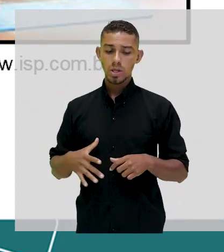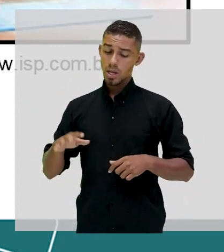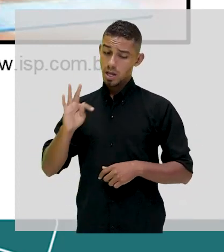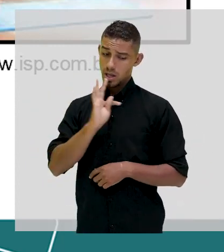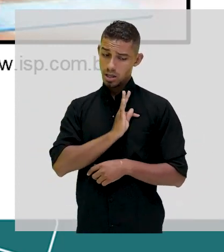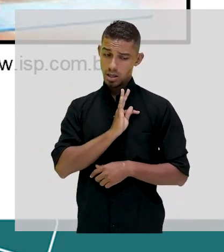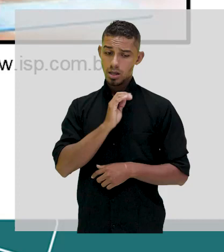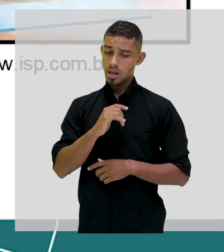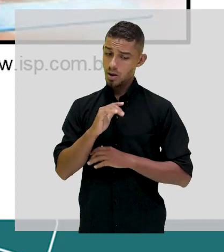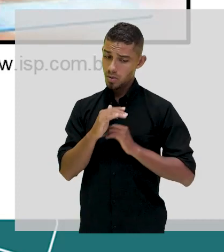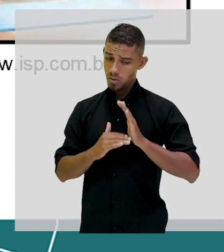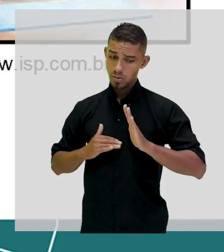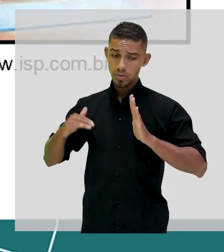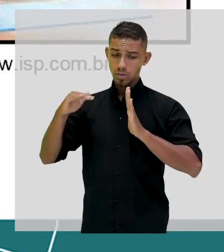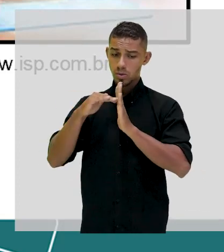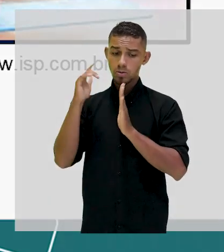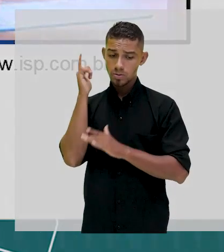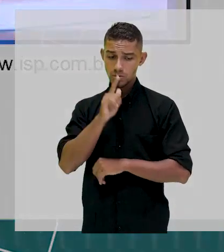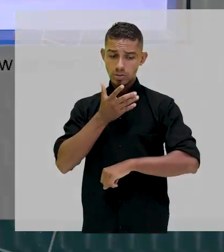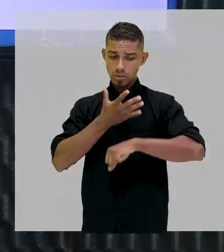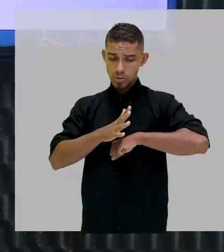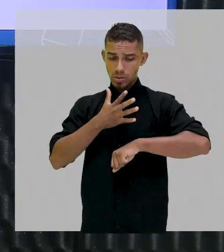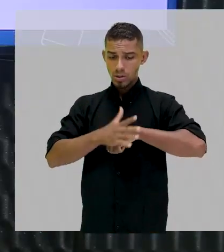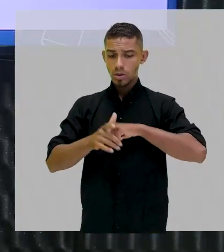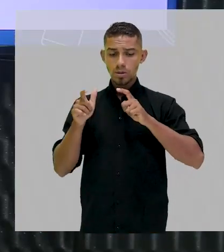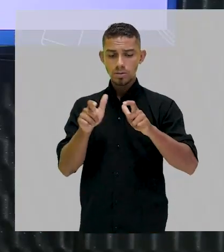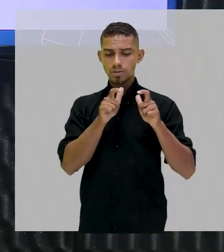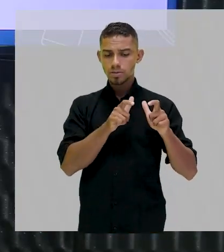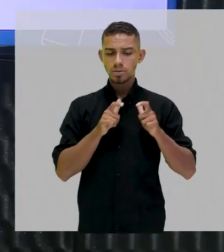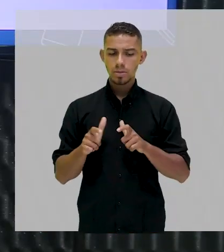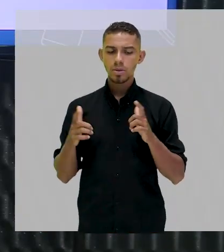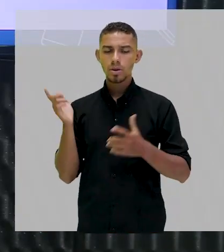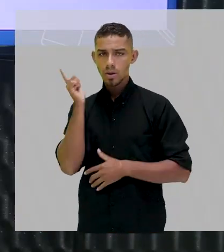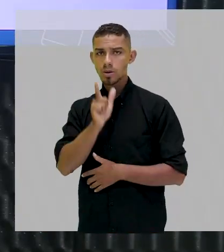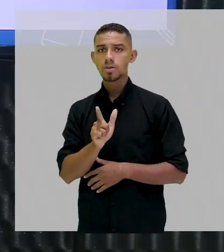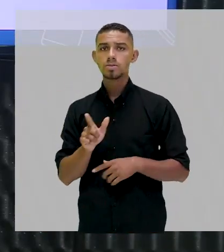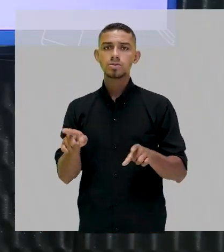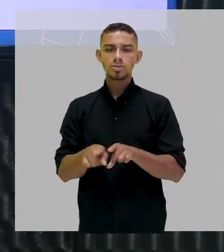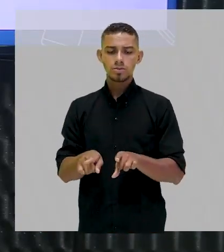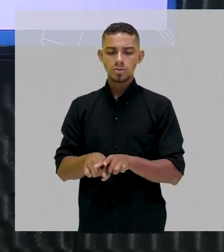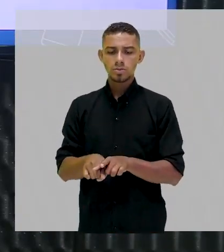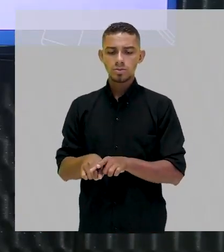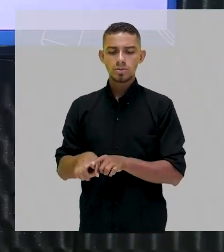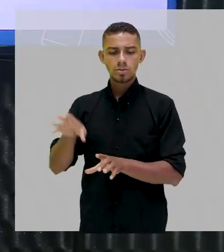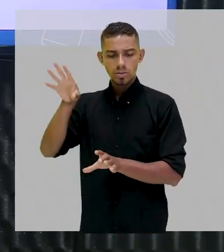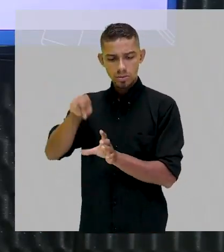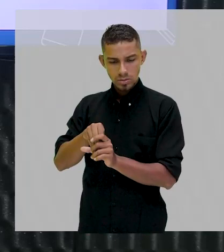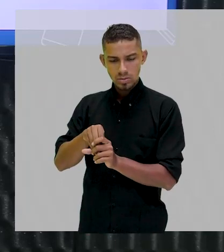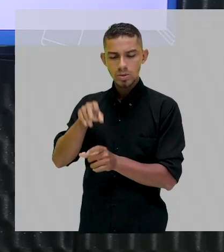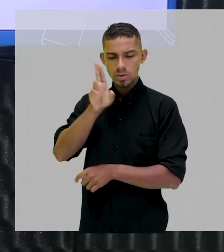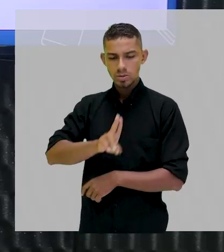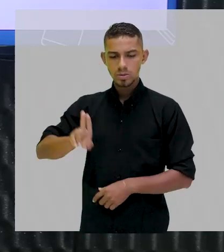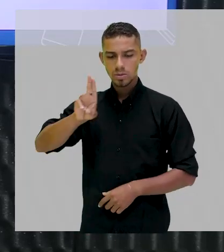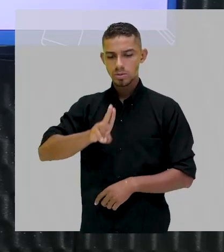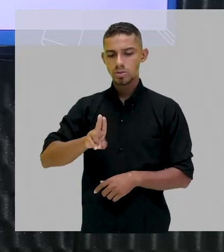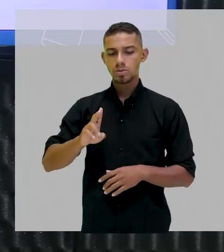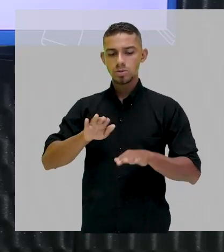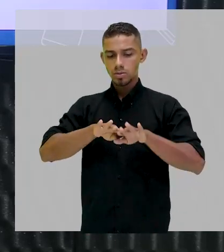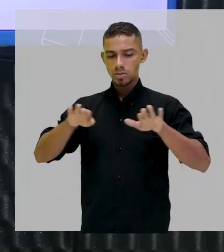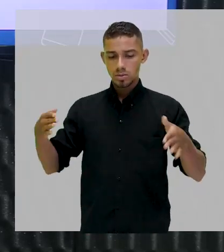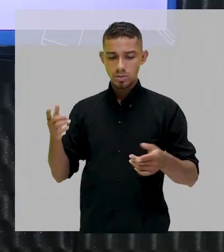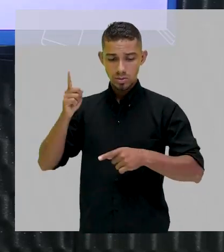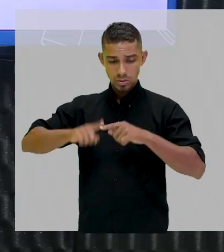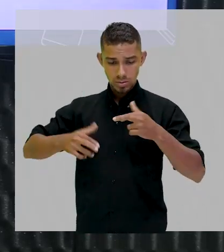técnica tem a vantagem de poder ser praticada em qualquer lugar, inclusive em estúdios intercalando com o uso dos aparelhos.